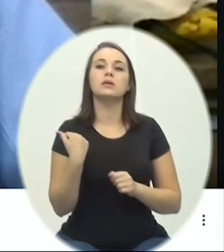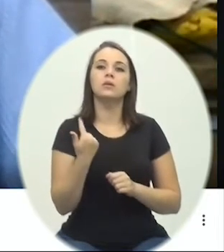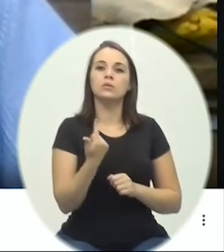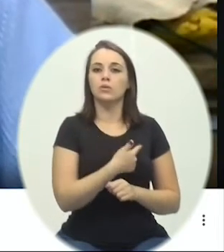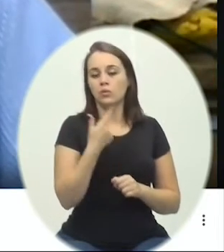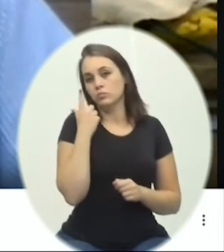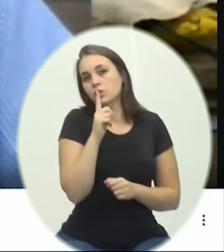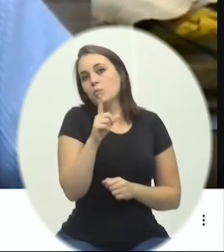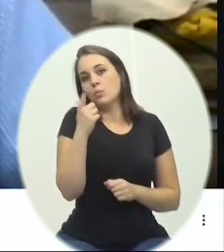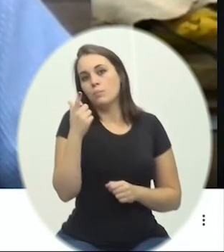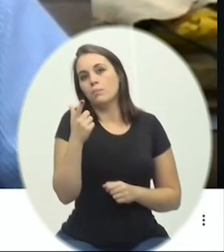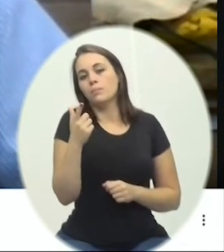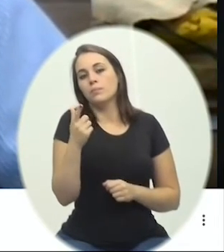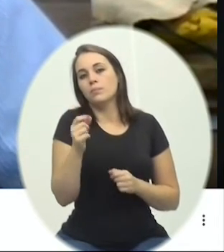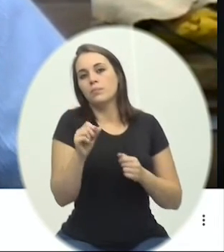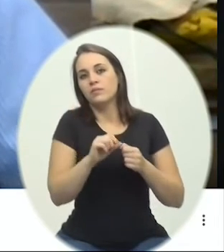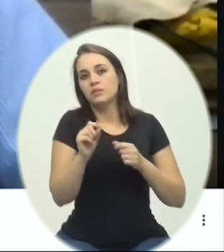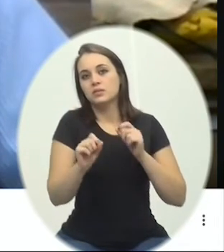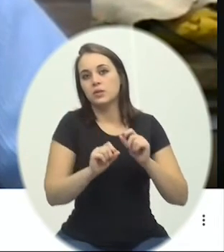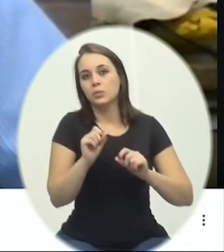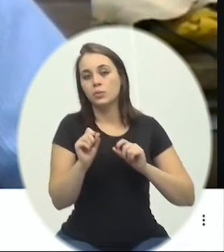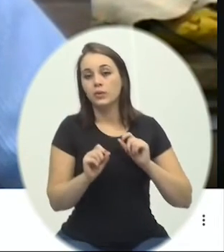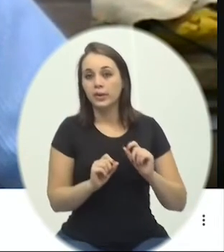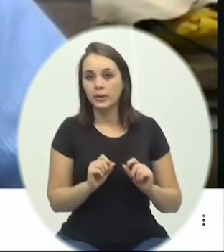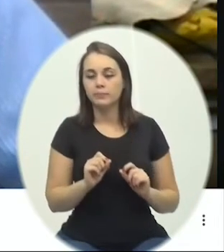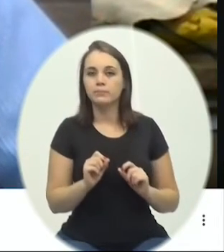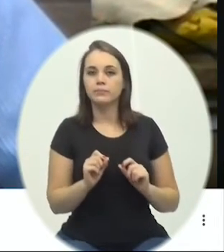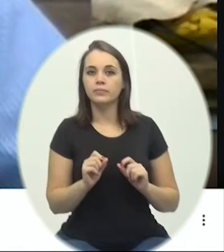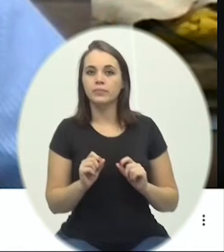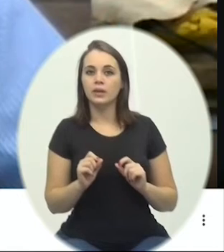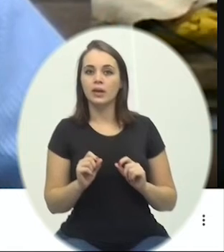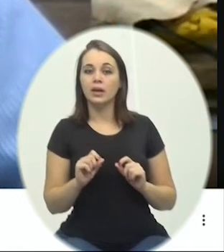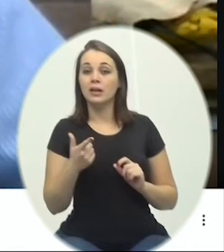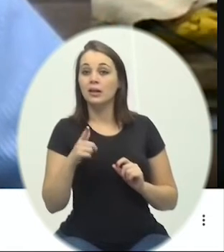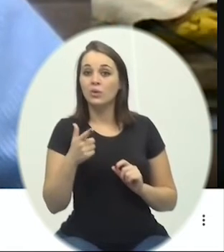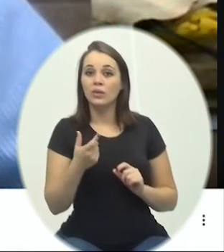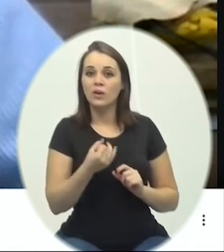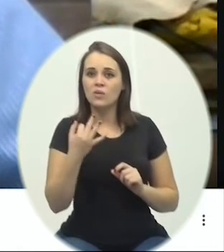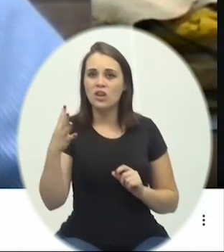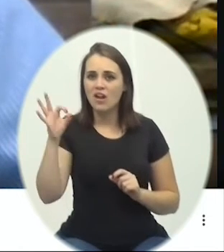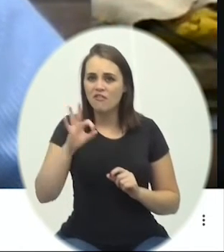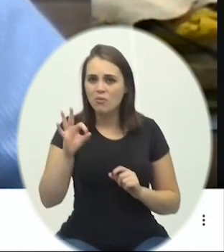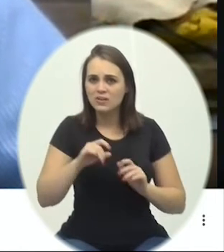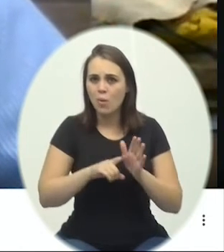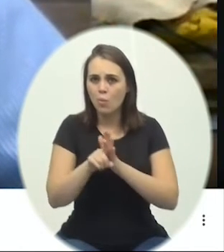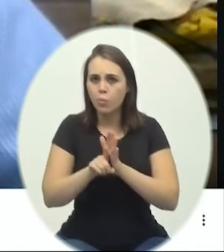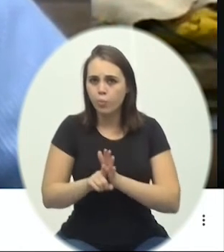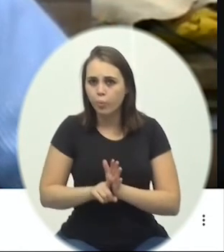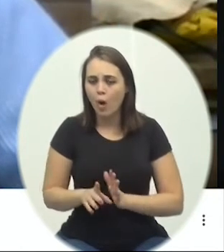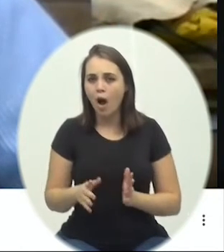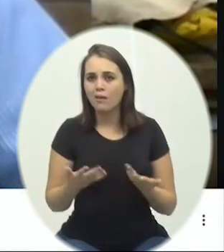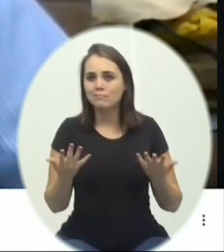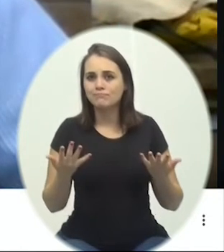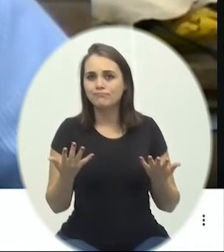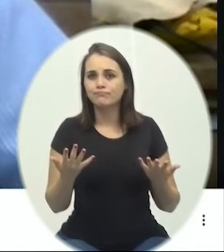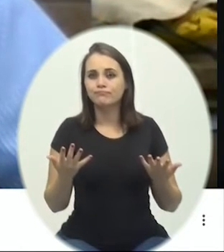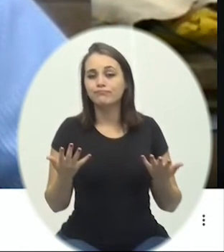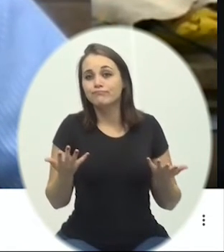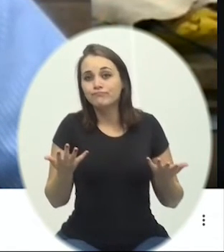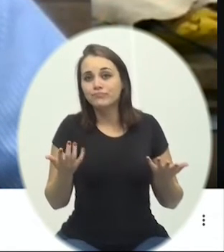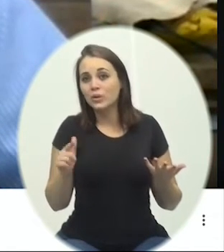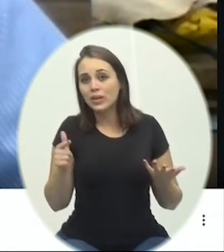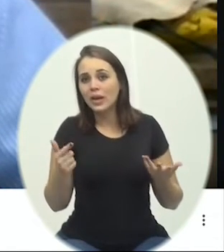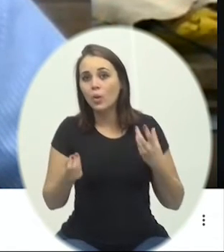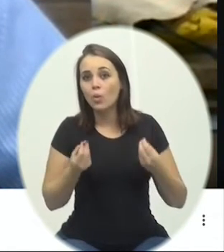essa barbaridade, que eu considero uma barbaridade, não, a gente não ter dados para poder se manifestar enquanto vereador, né? Houve uma decisão do